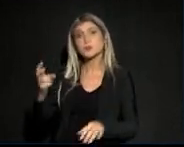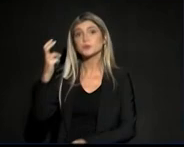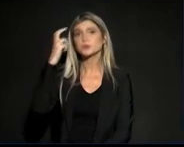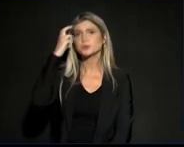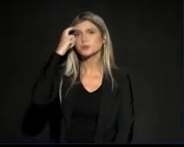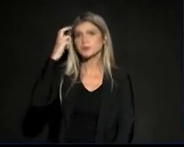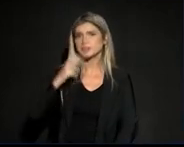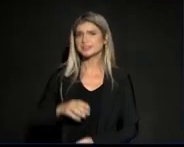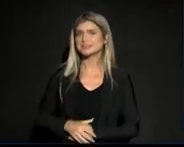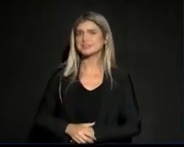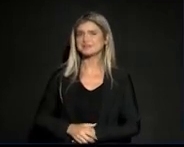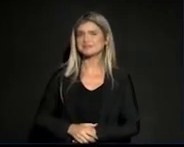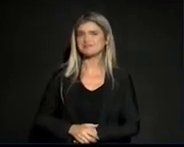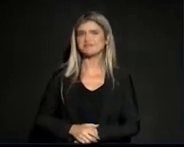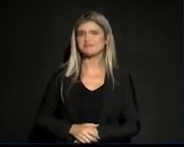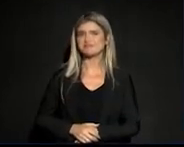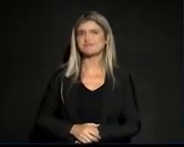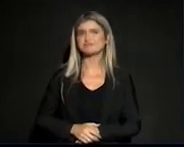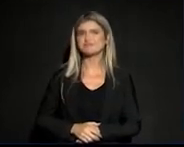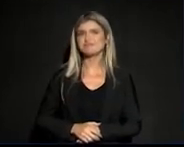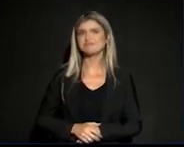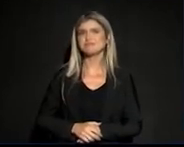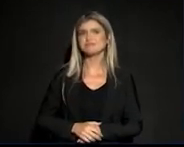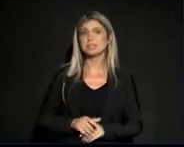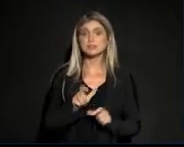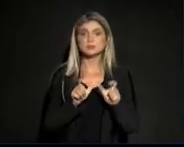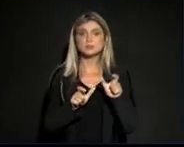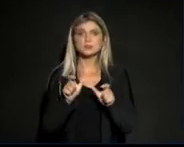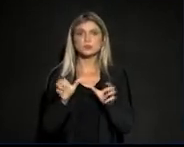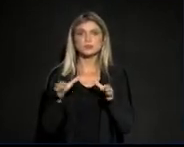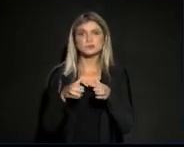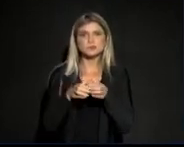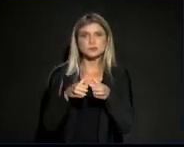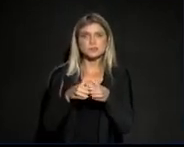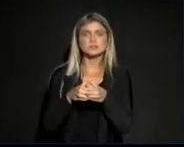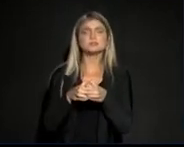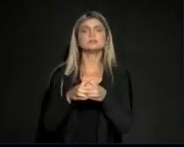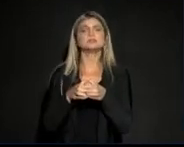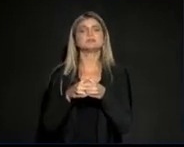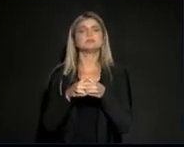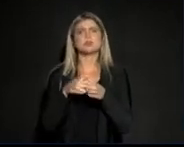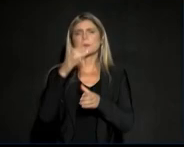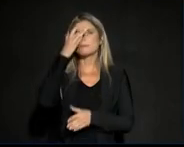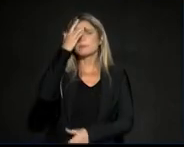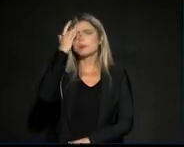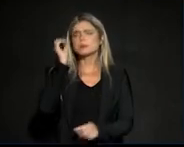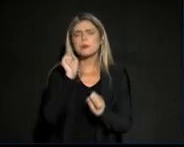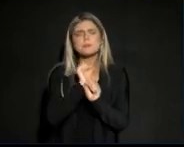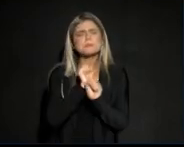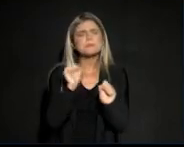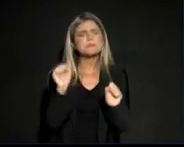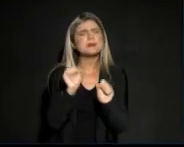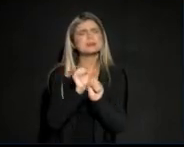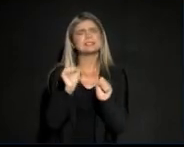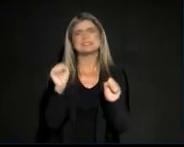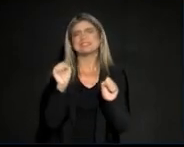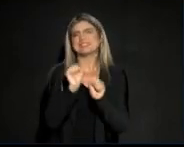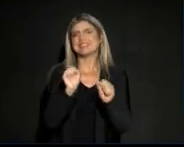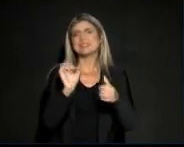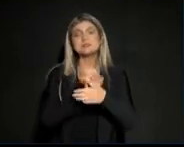cultura é e o corpo técnico dos dois bancos assim são pessoas muito apaixonadas pelas instituições